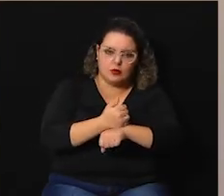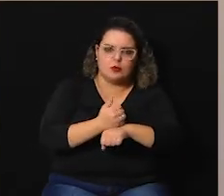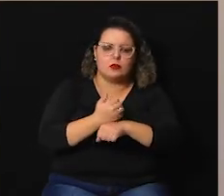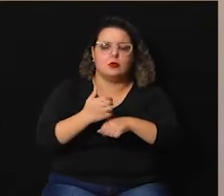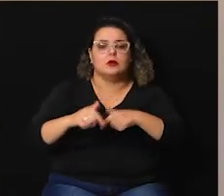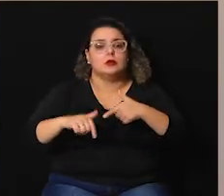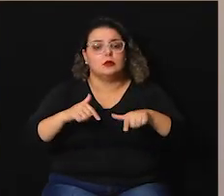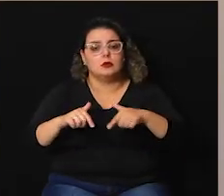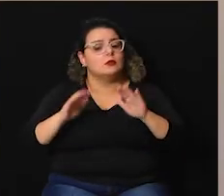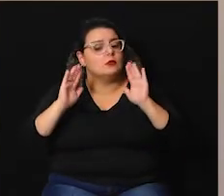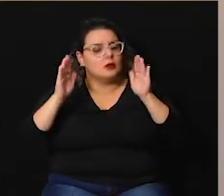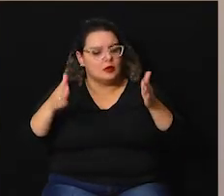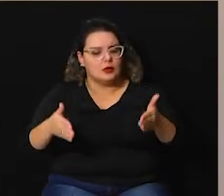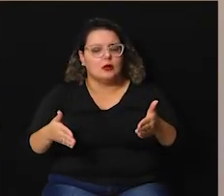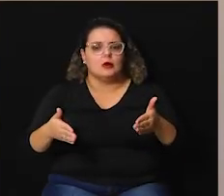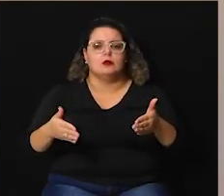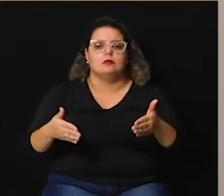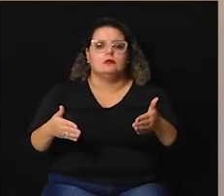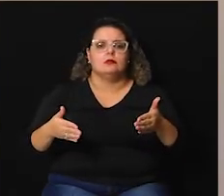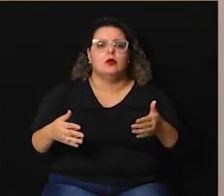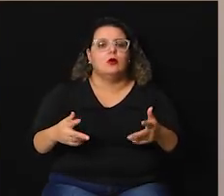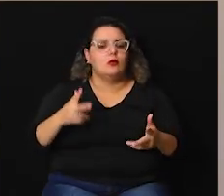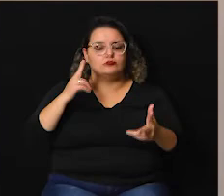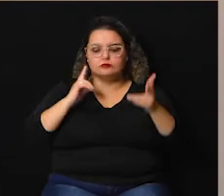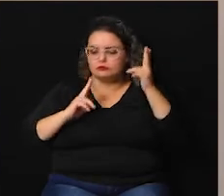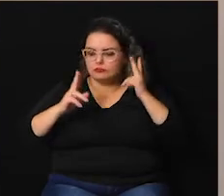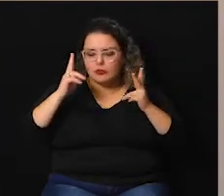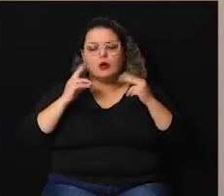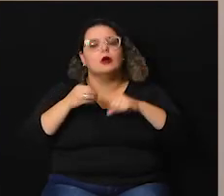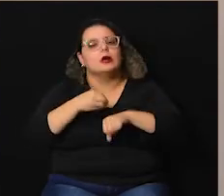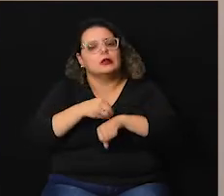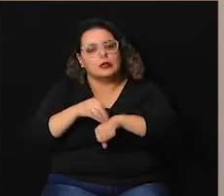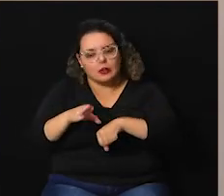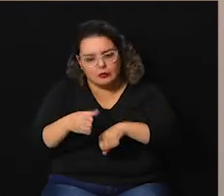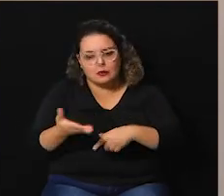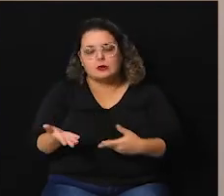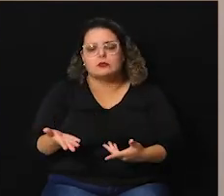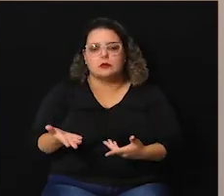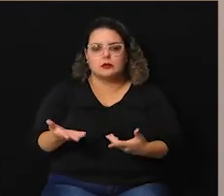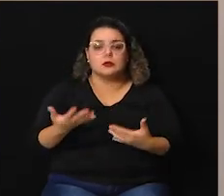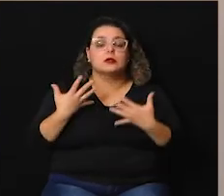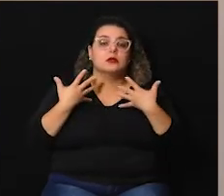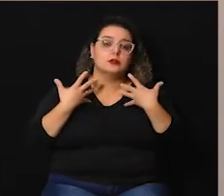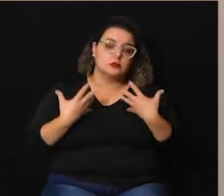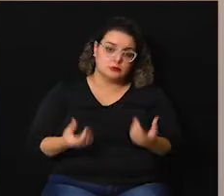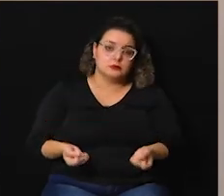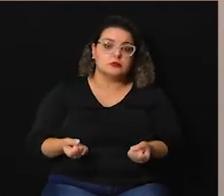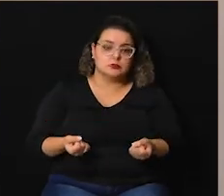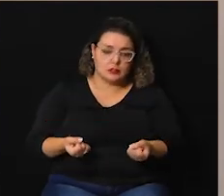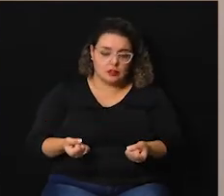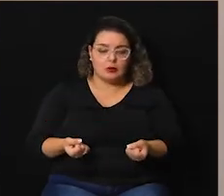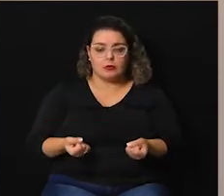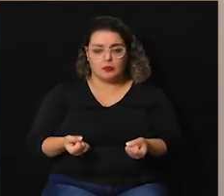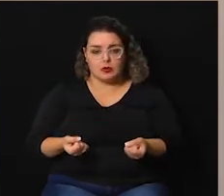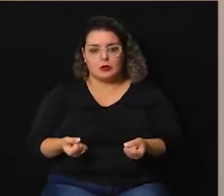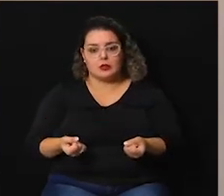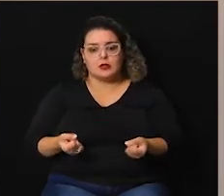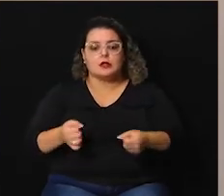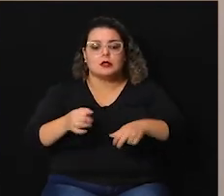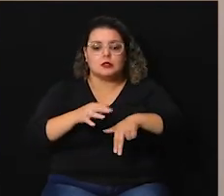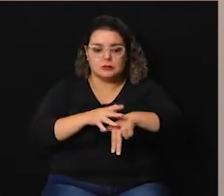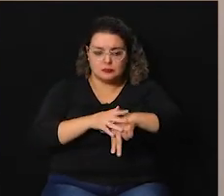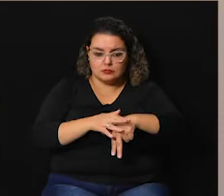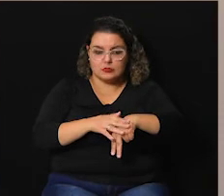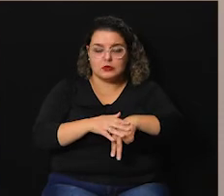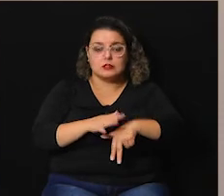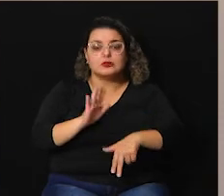que trabalha com a questão estética encaminha, né, e aí a gente recebe esse